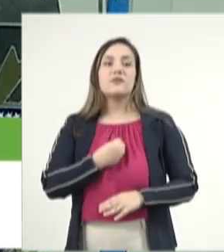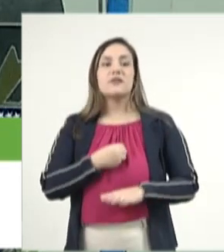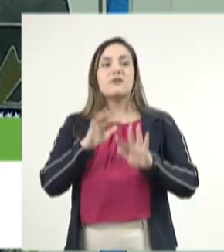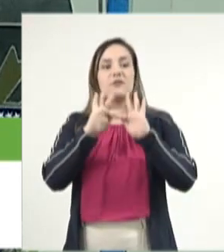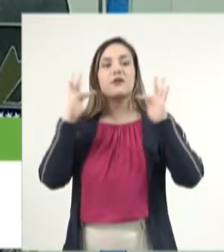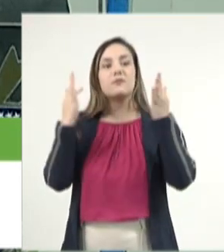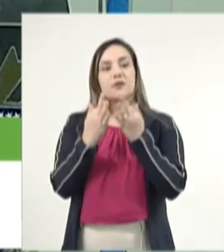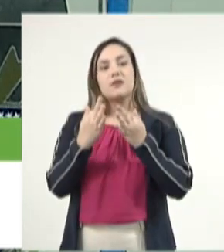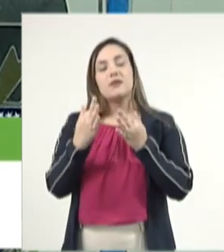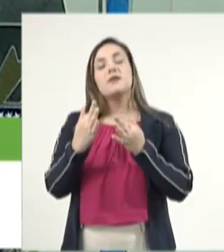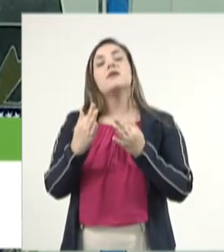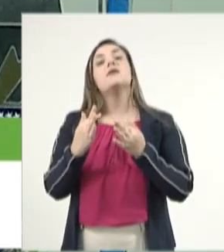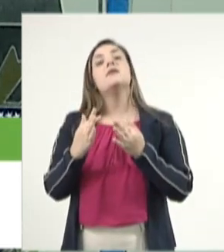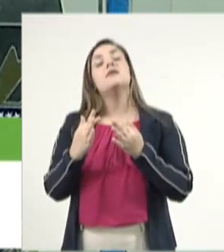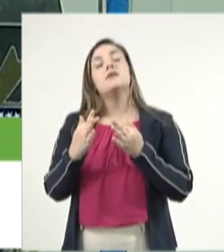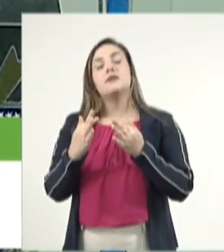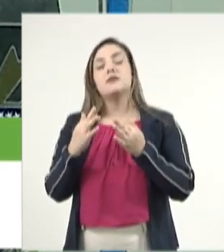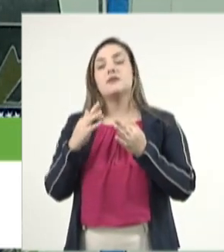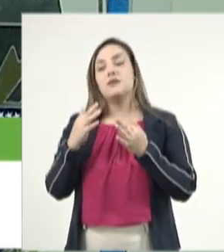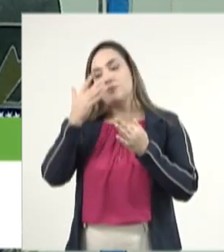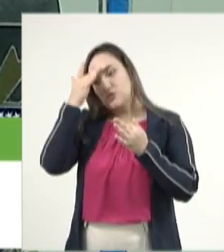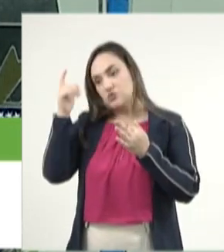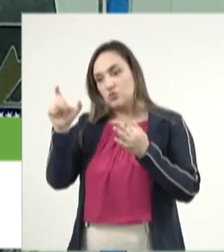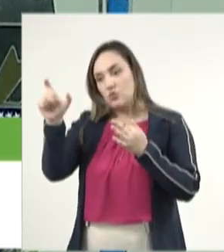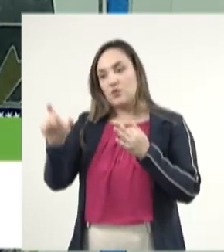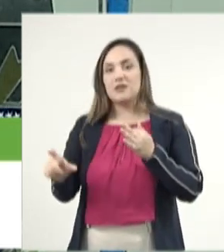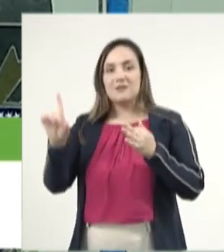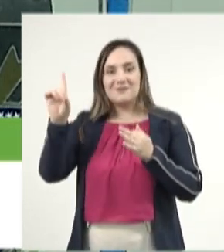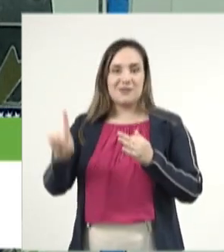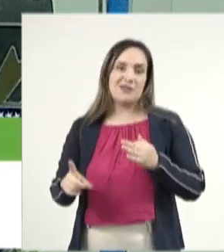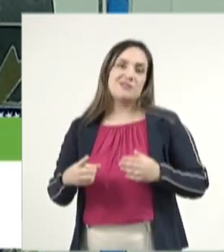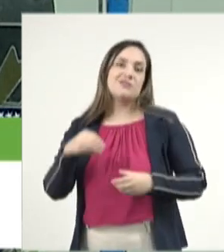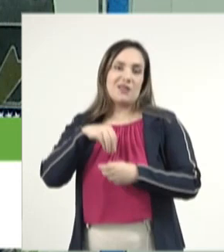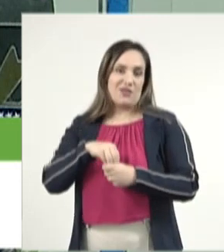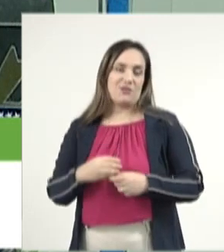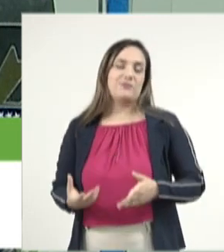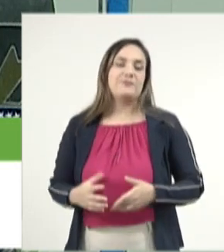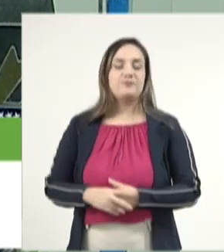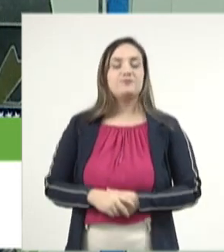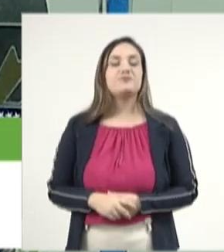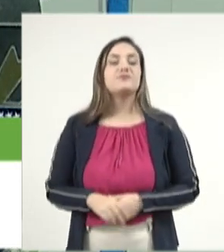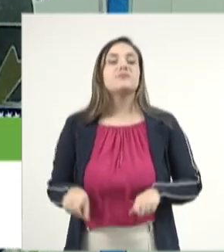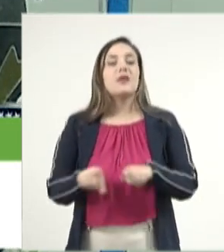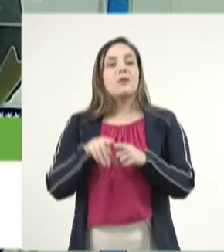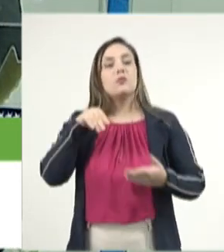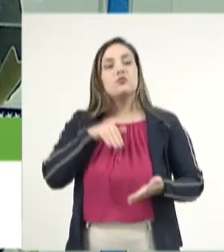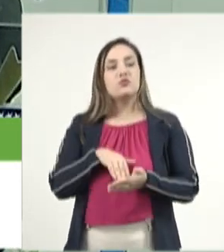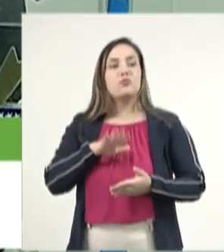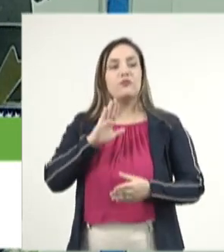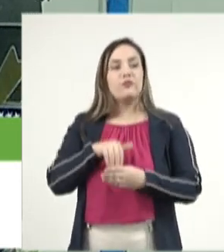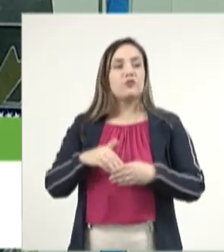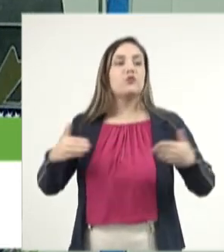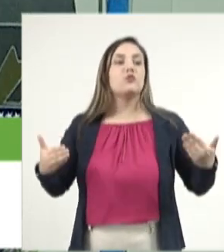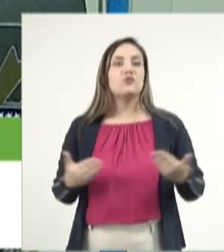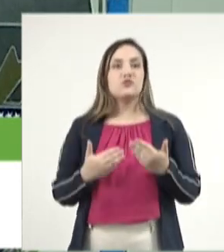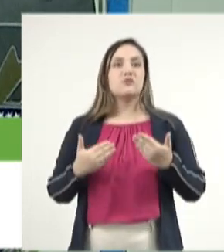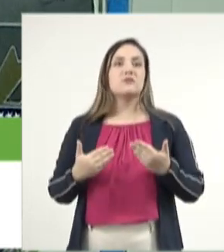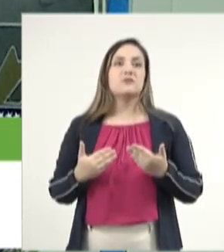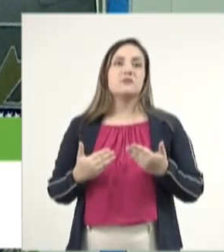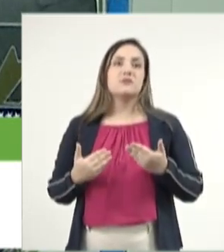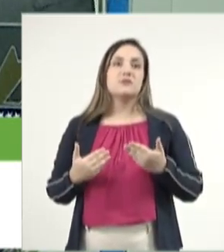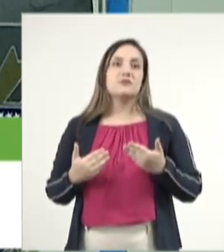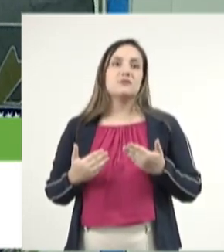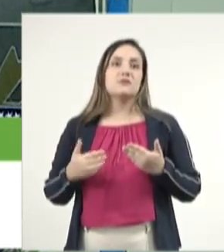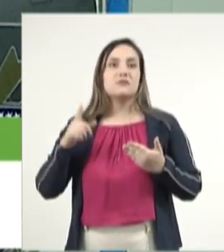famílias que têm pessoas com deficiência no seu círculo familiar. O último item votado hoje na sessão plenária